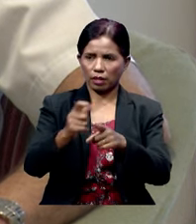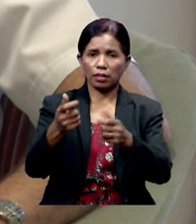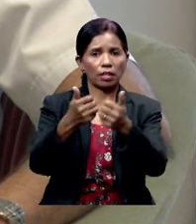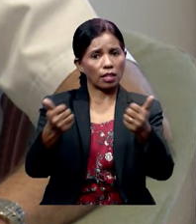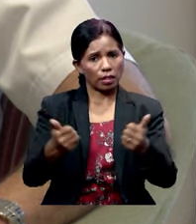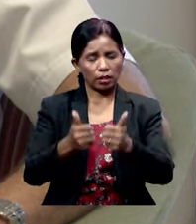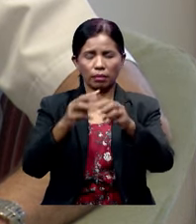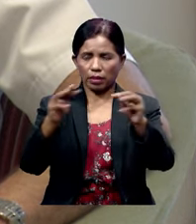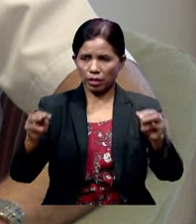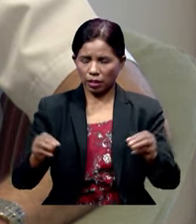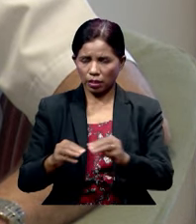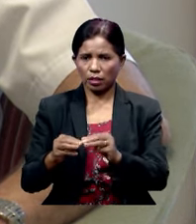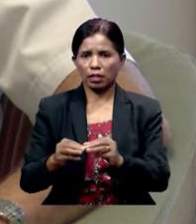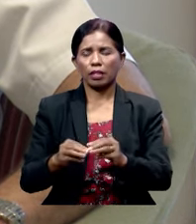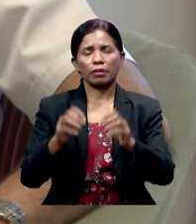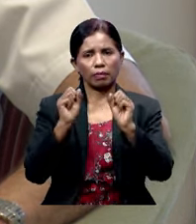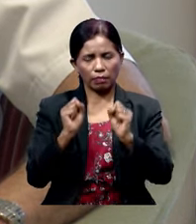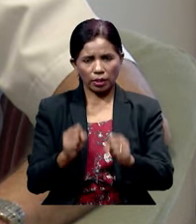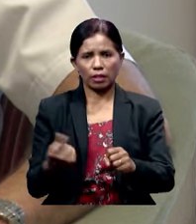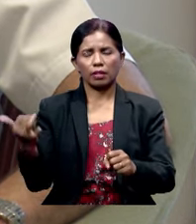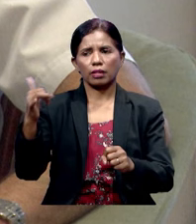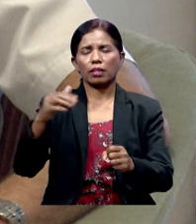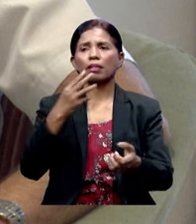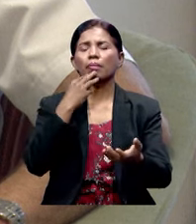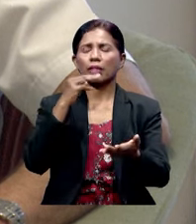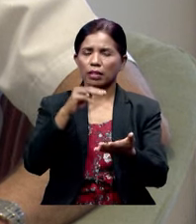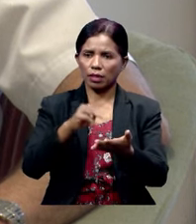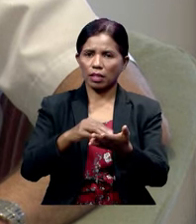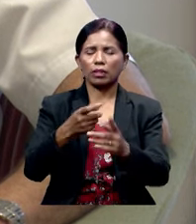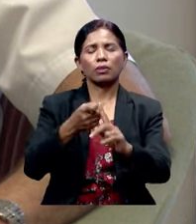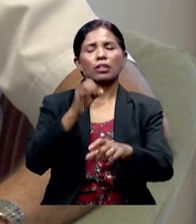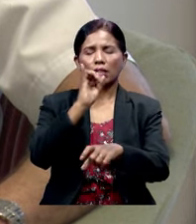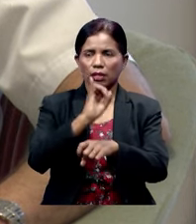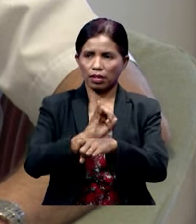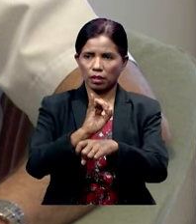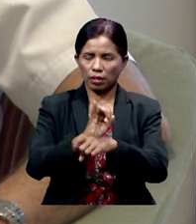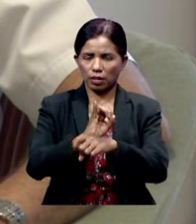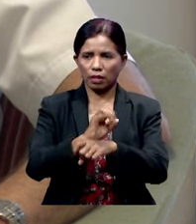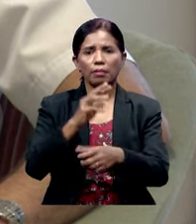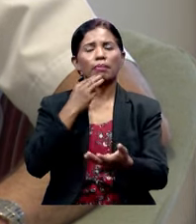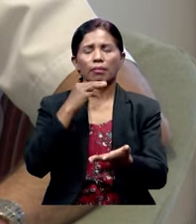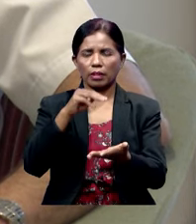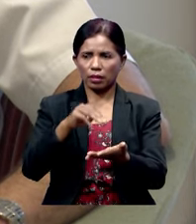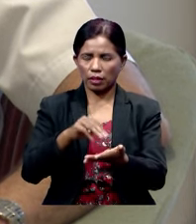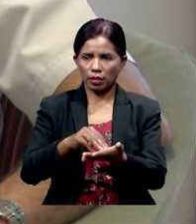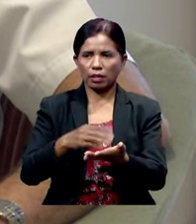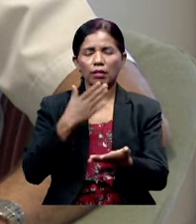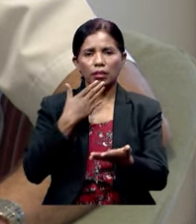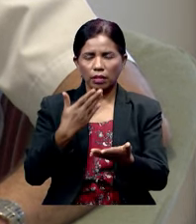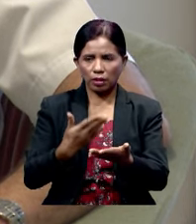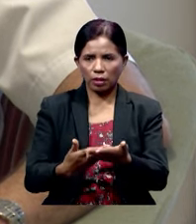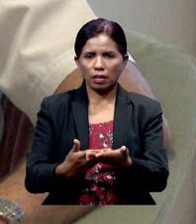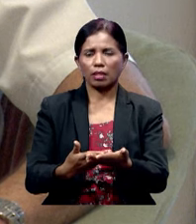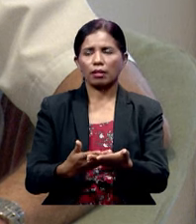marciais para que esta m mensagem da parte da igreja mensagem paterna mensagem